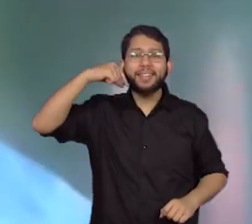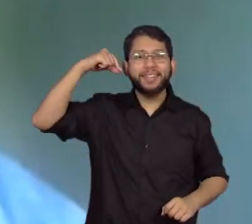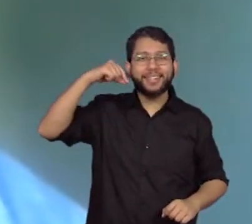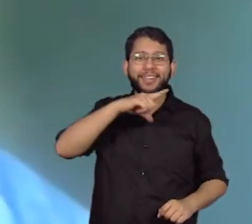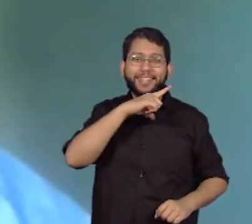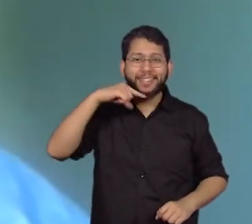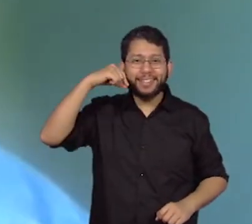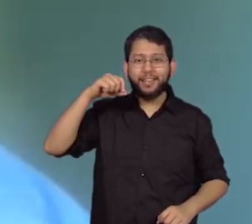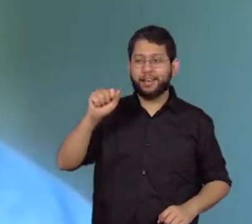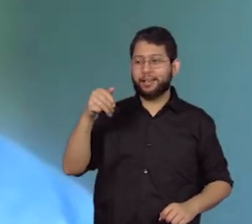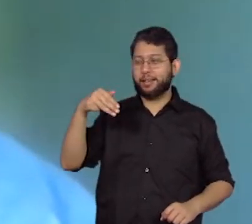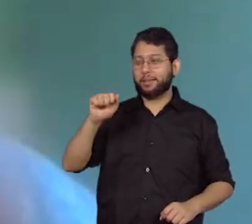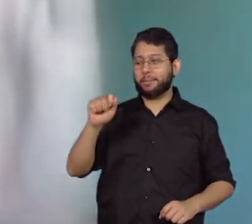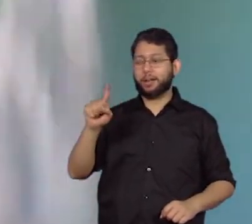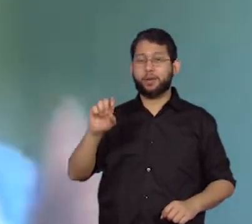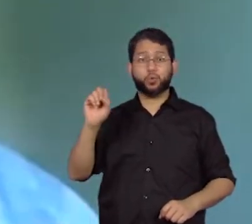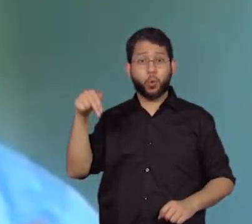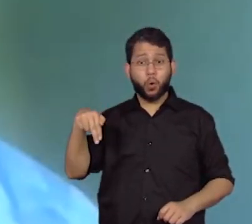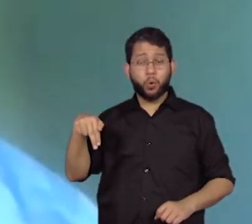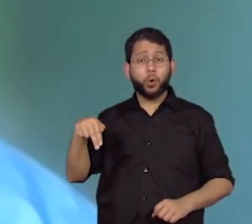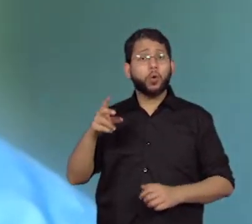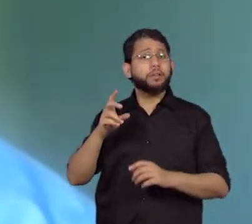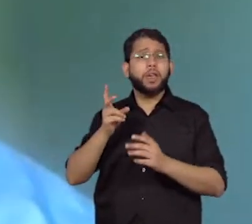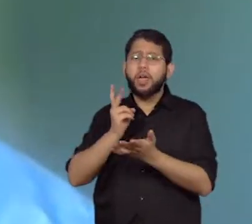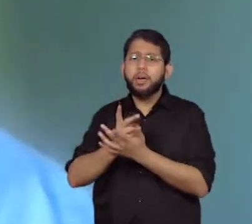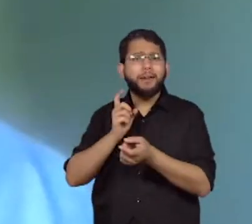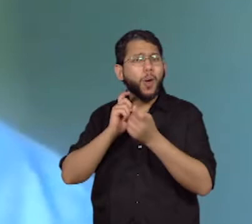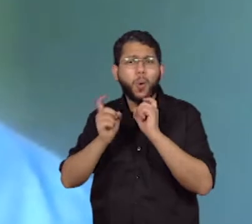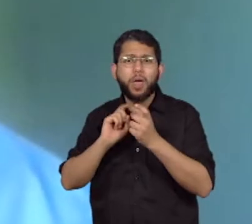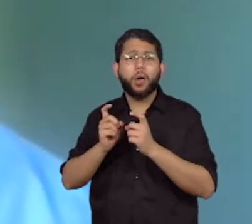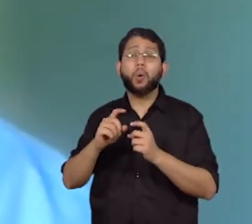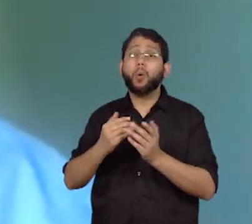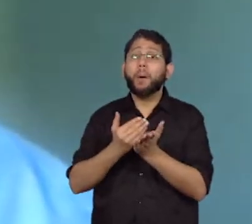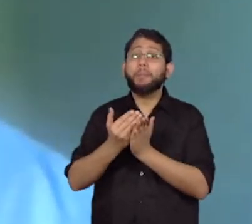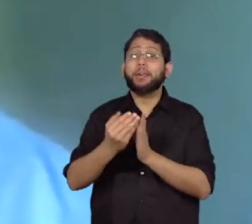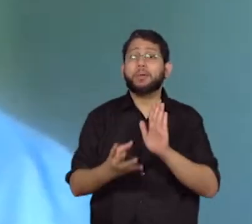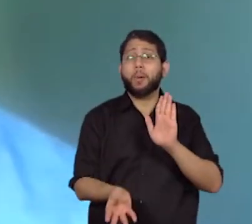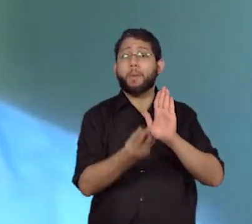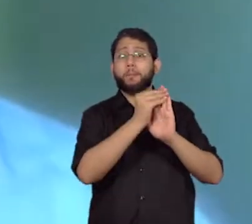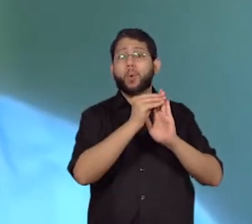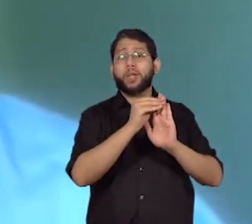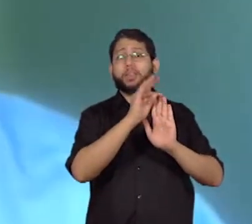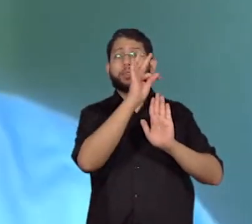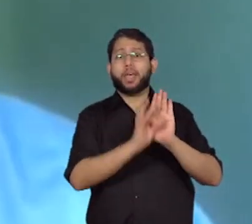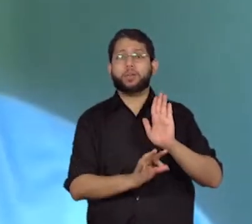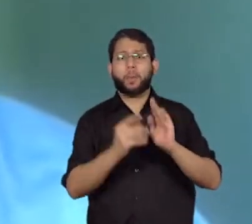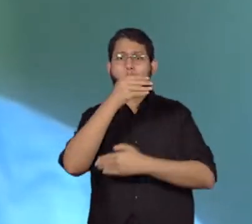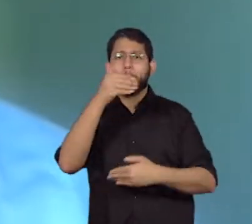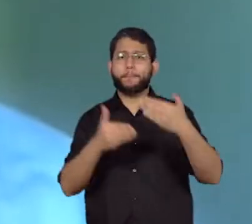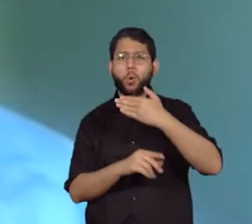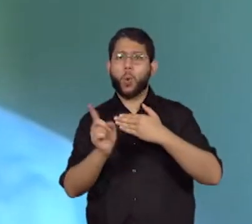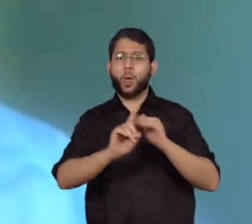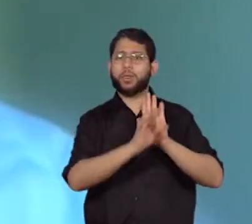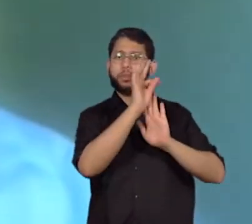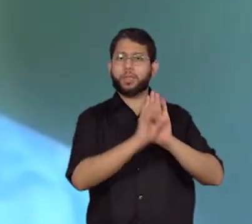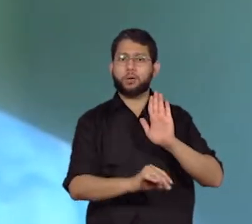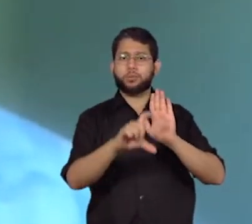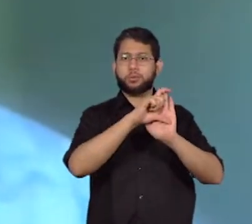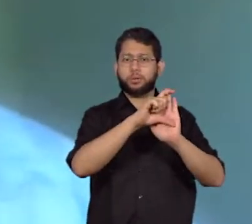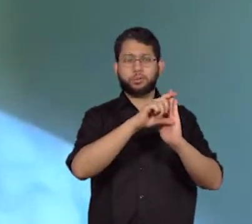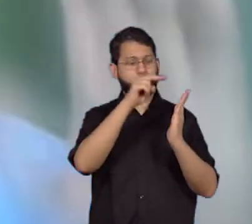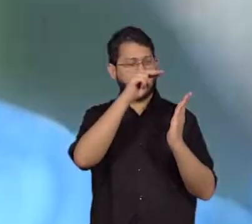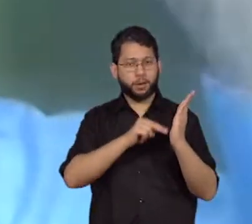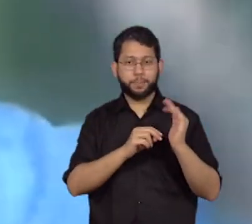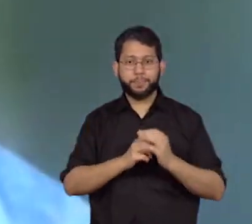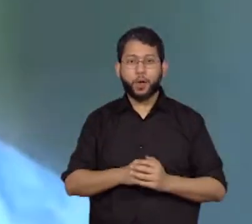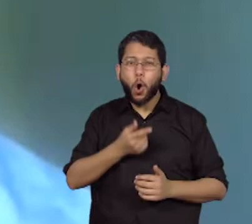um texto. Não é um PowerPoint, é um texto. Porque quando a gente escreve, isso o Jeff Bezos, que é o fundador da Amazon,